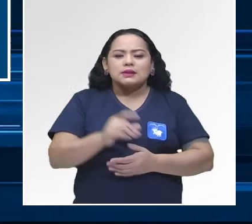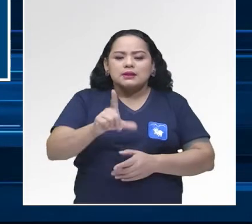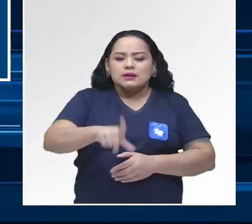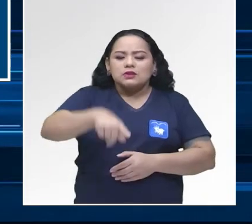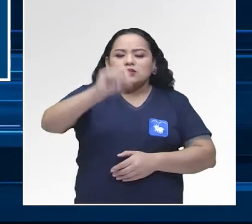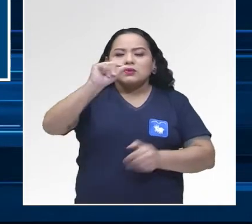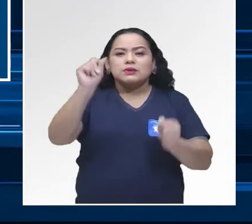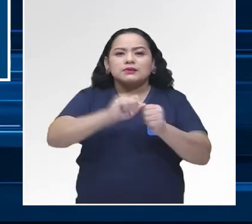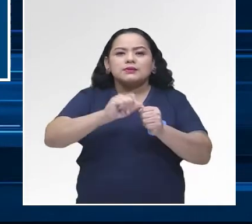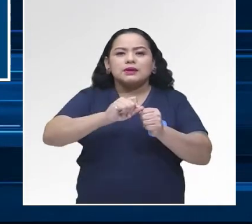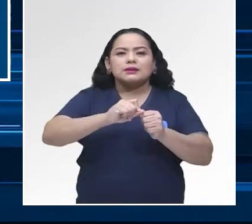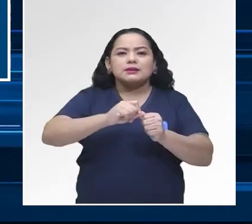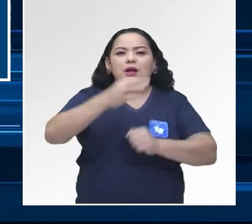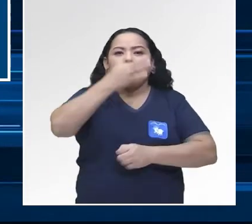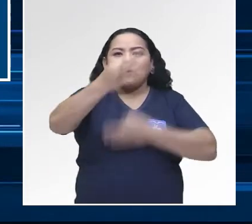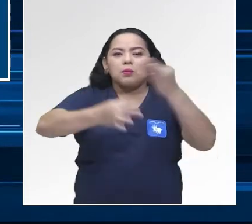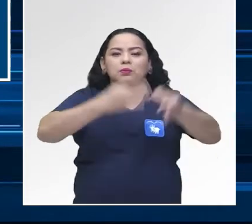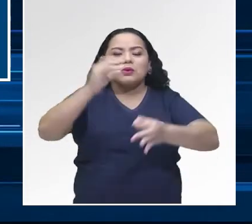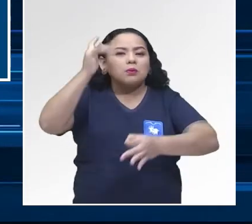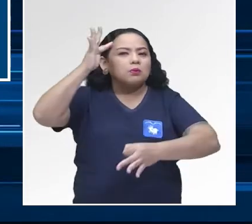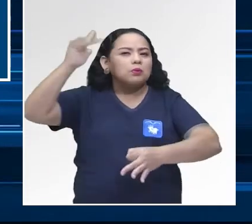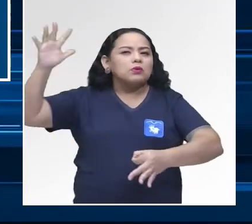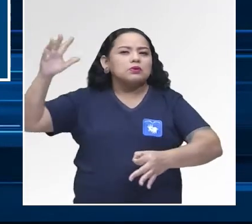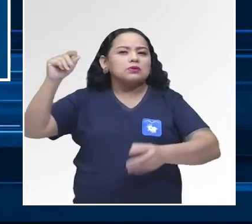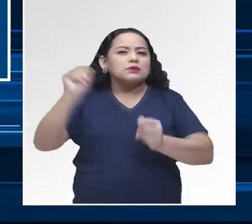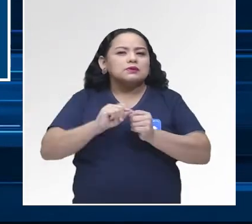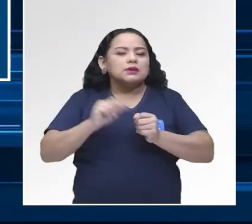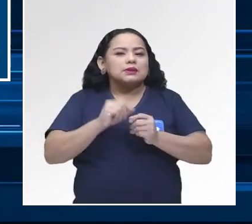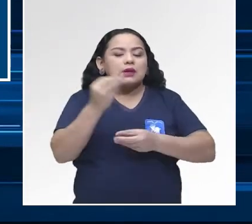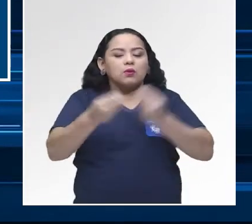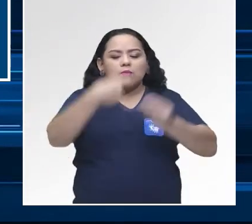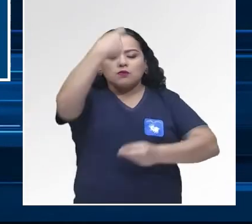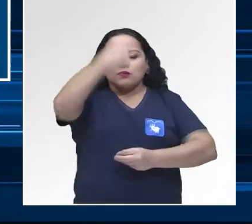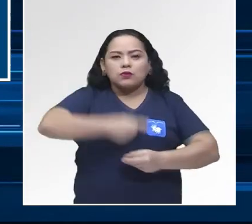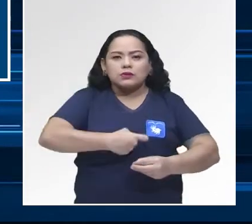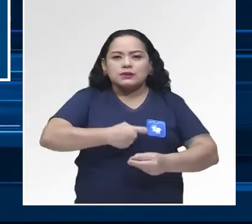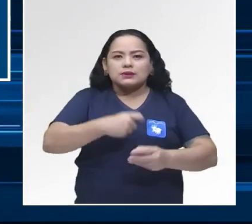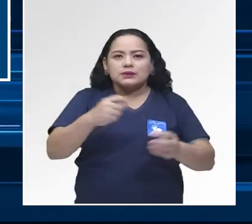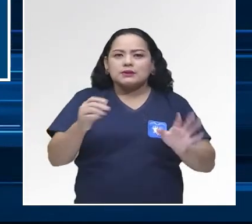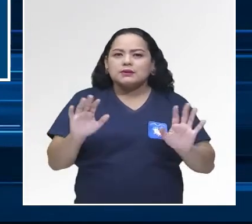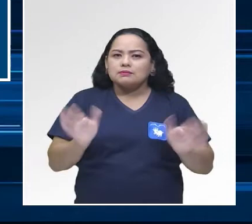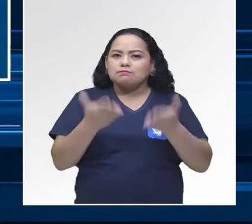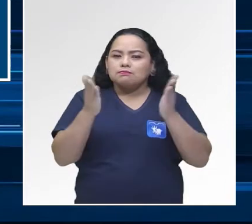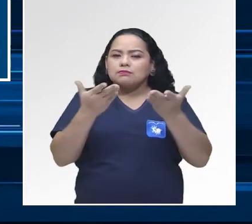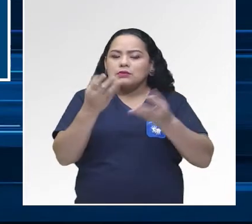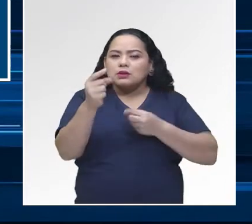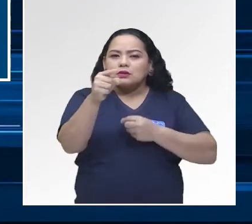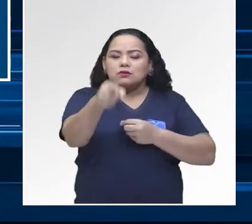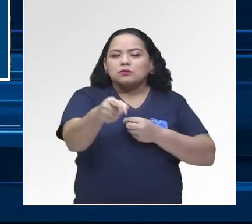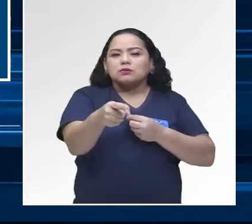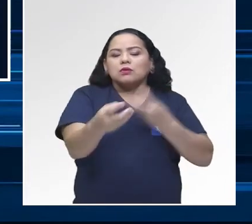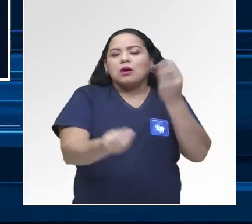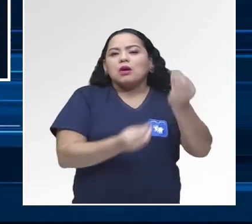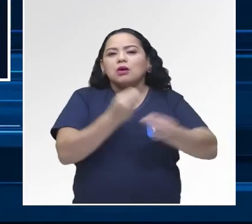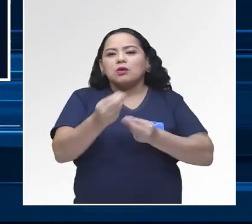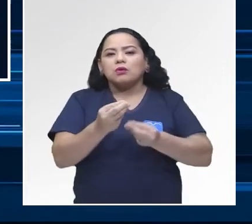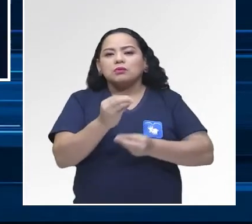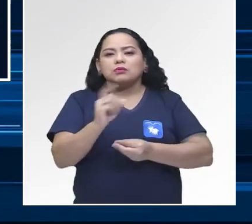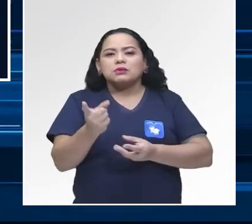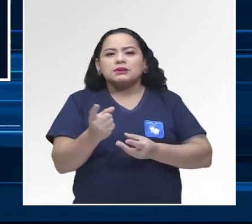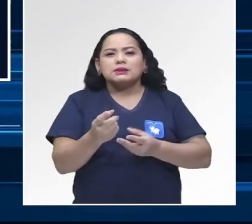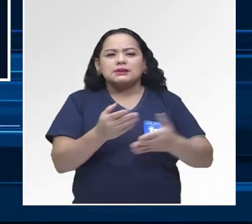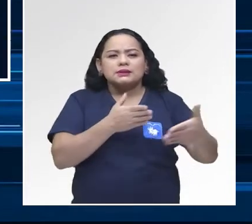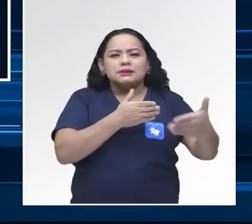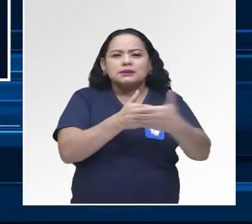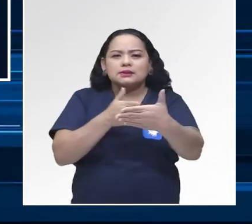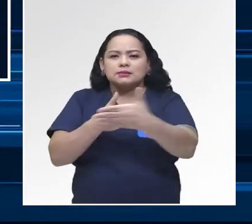filosofar, ela é interessante porque ela torna você uma pessoa que, se for dentro de um